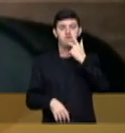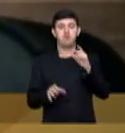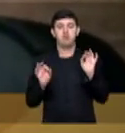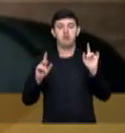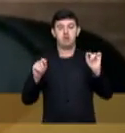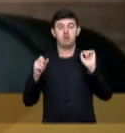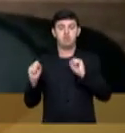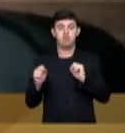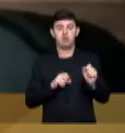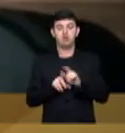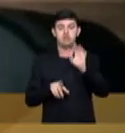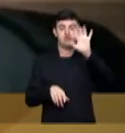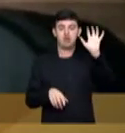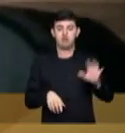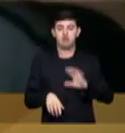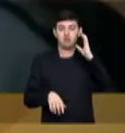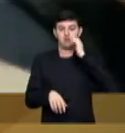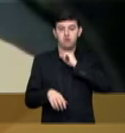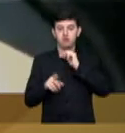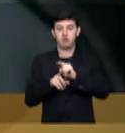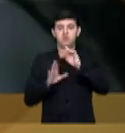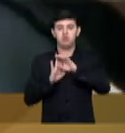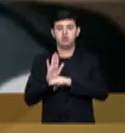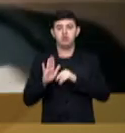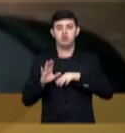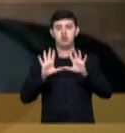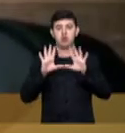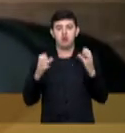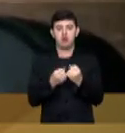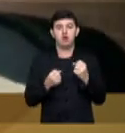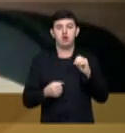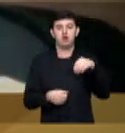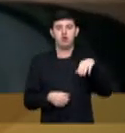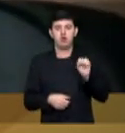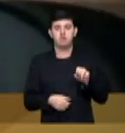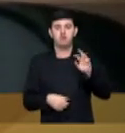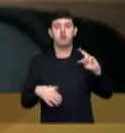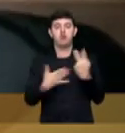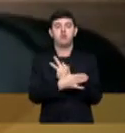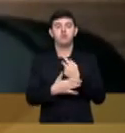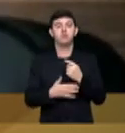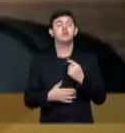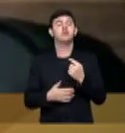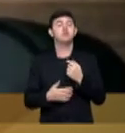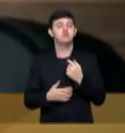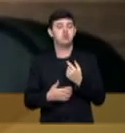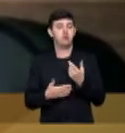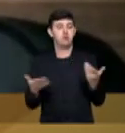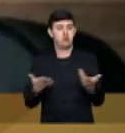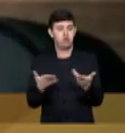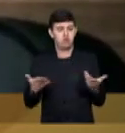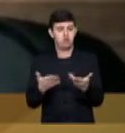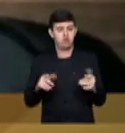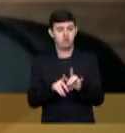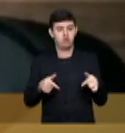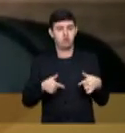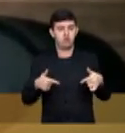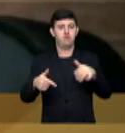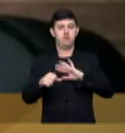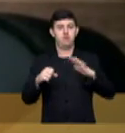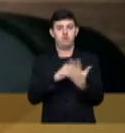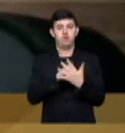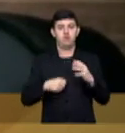as recomendações da OMS, como se deu e como se dá no enfrentamento da pandemia